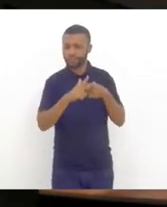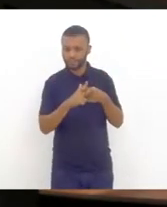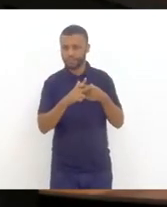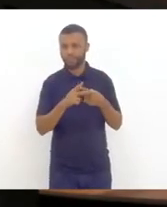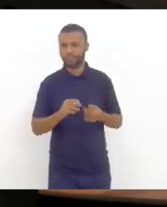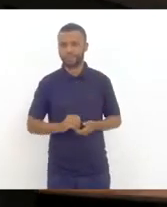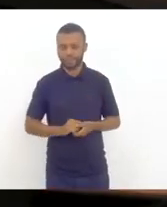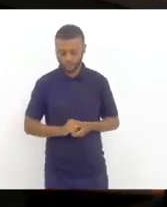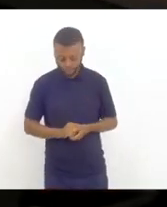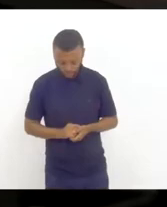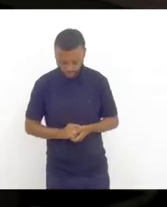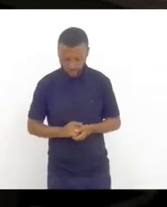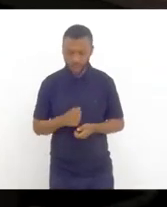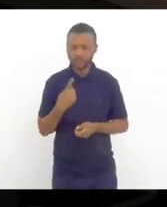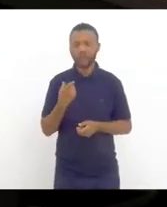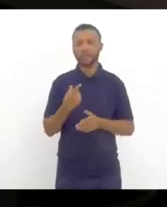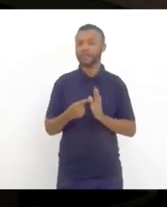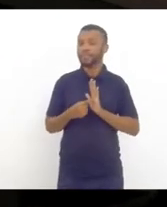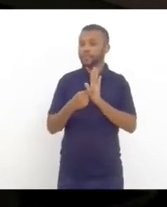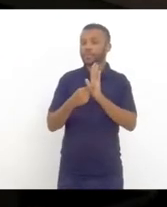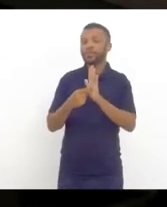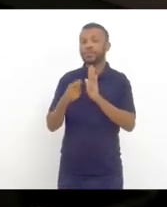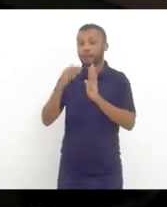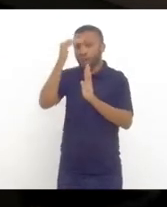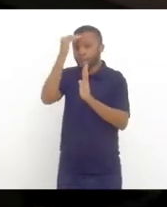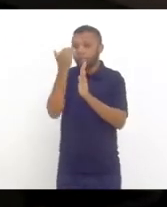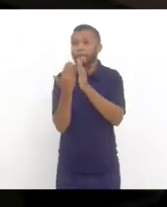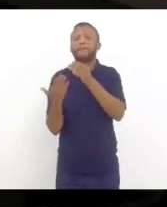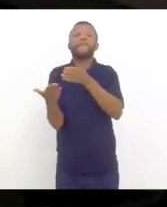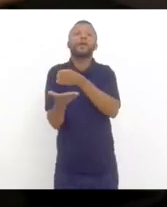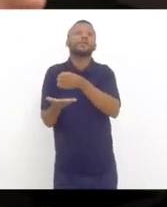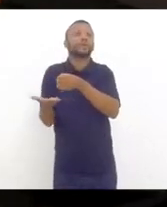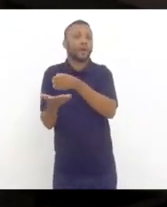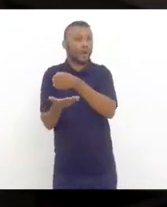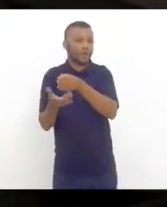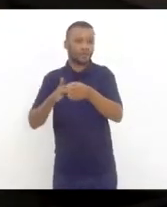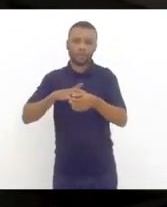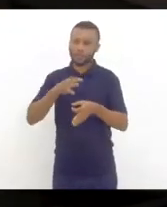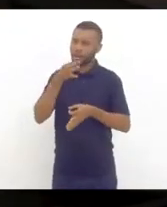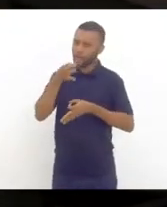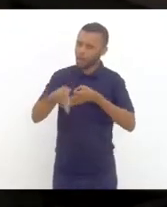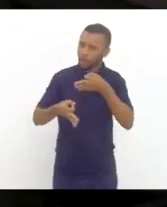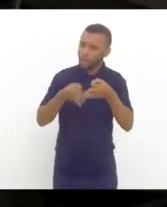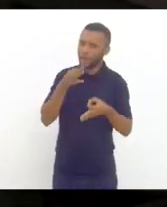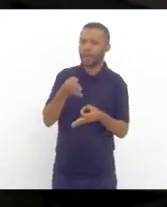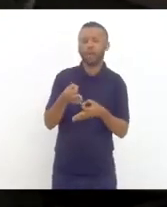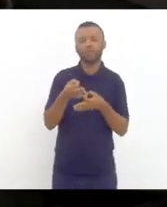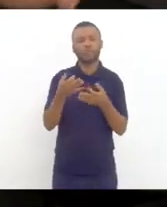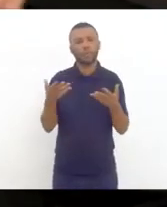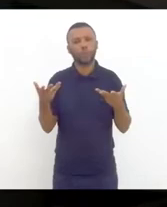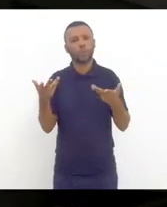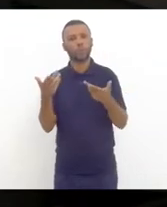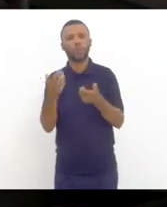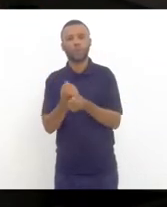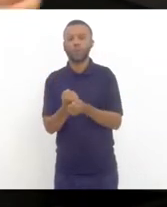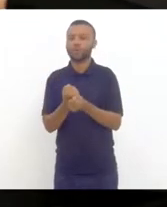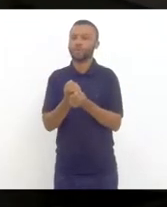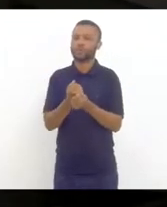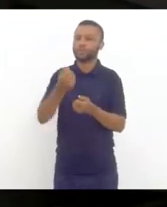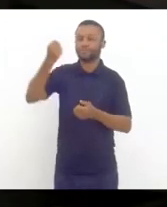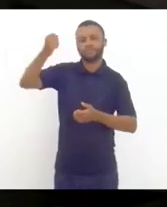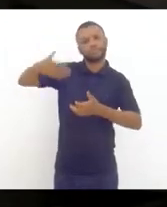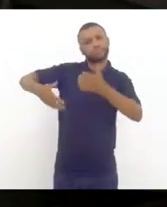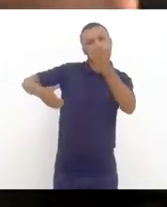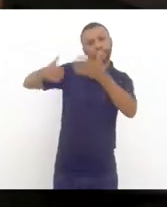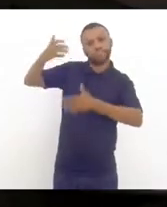colocando baseado no que a gente levantou e trouxe. Tivemos argumentos incríveis sendo colocados, por exemplo,